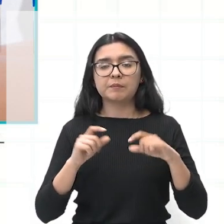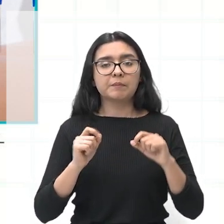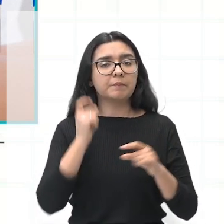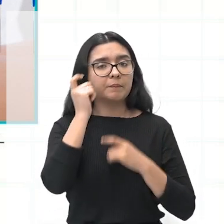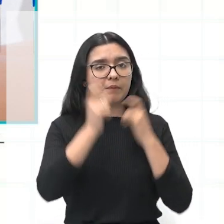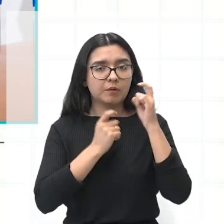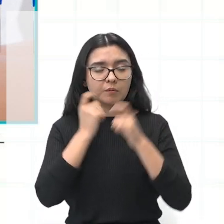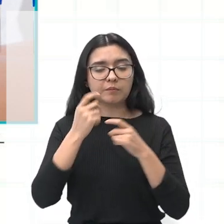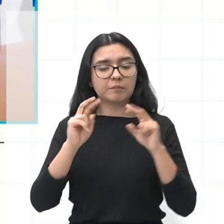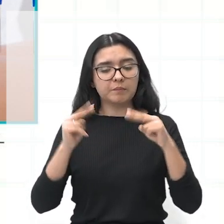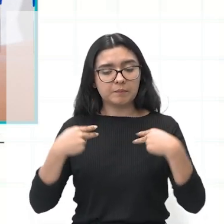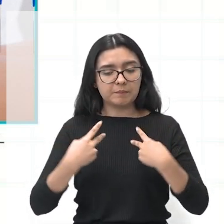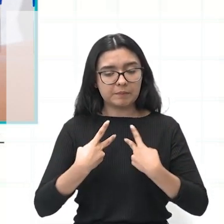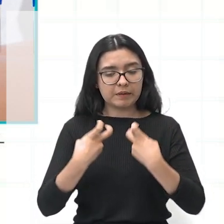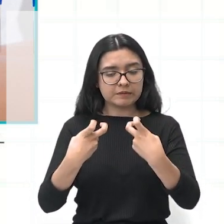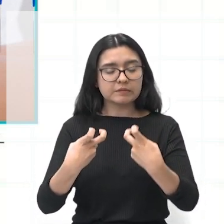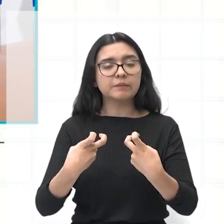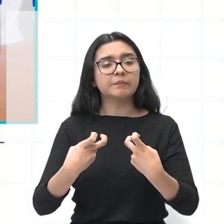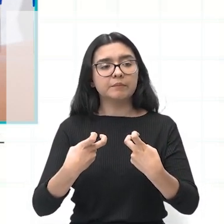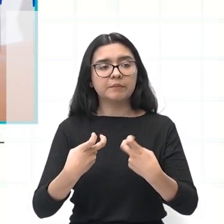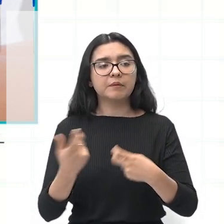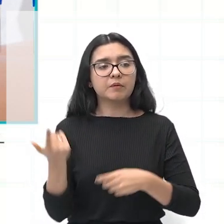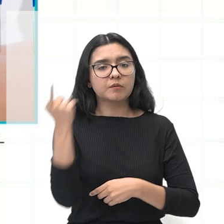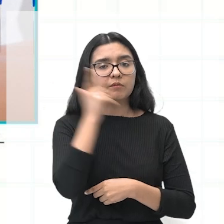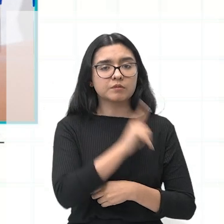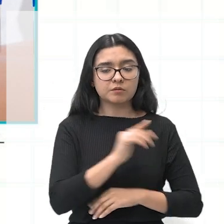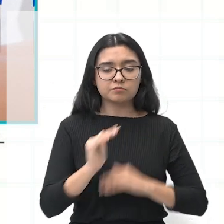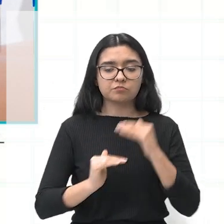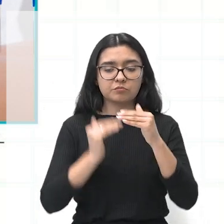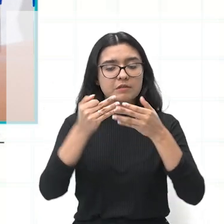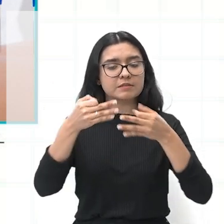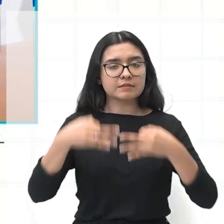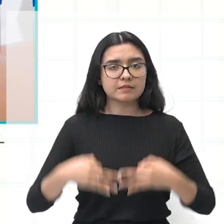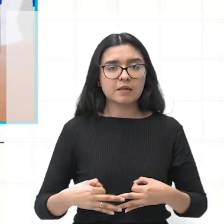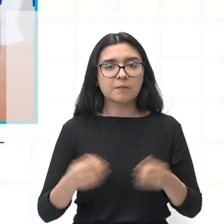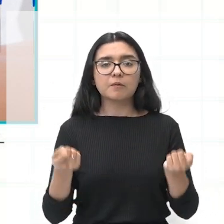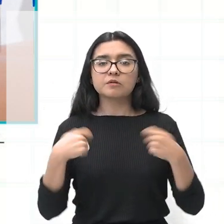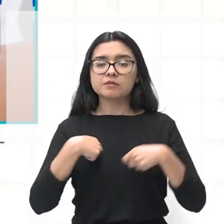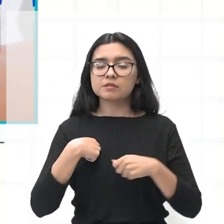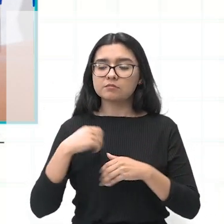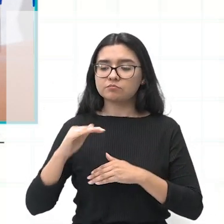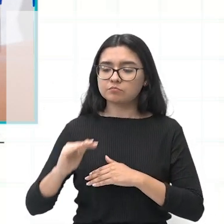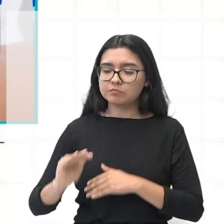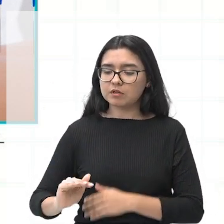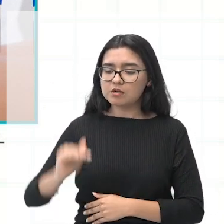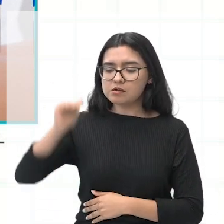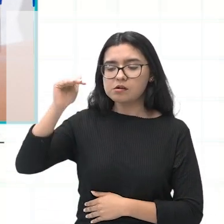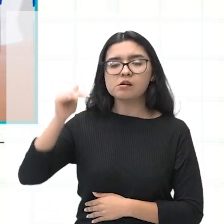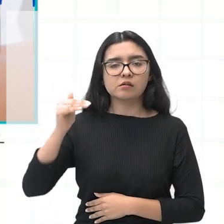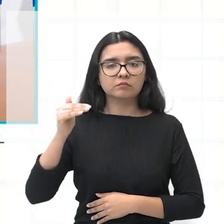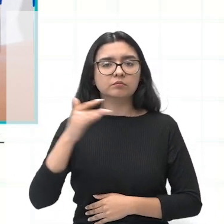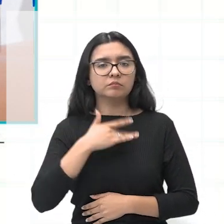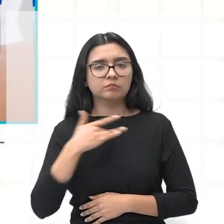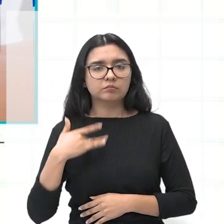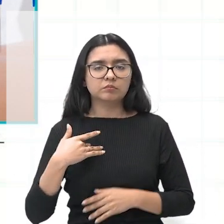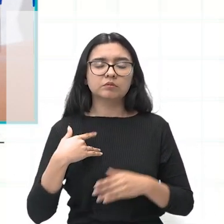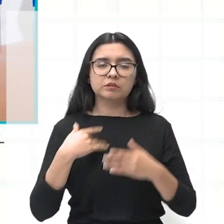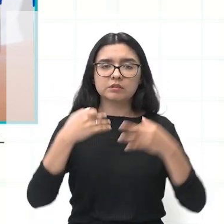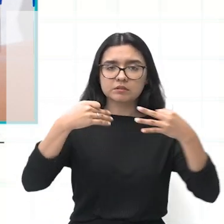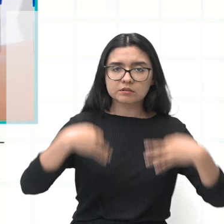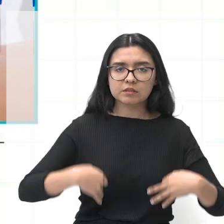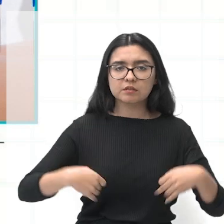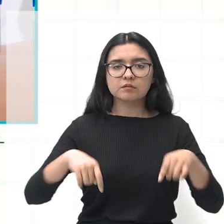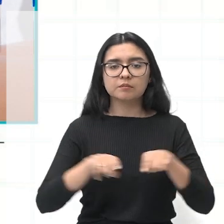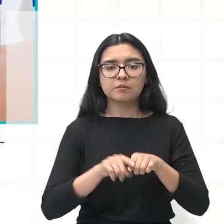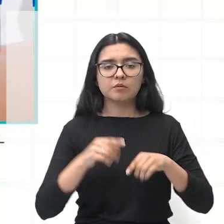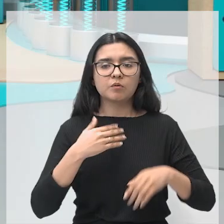preocupar e dar atenção para eles, para que a gente tenha um desenvolvimento adequado, para que a gente possa crescer da forma mais adequada, para que a